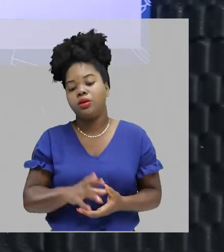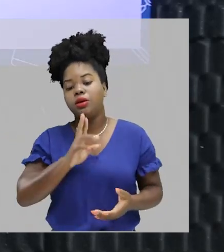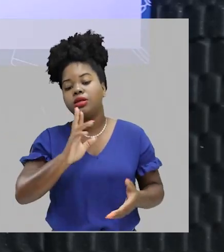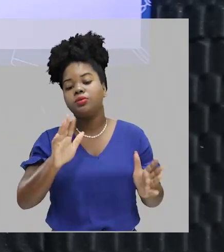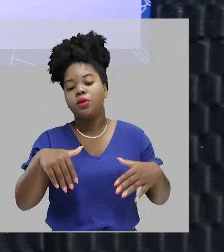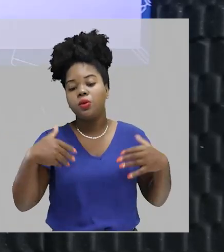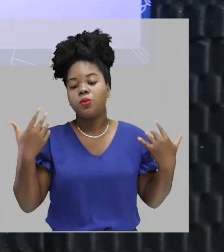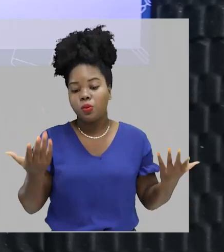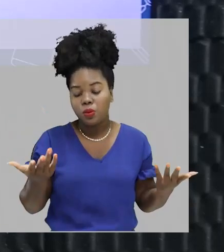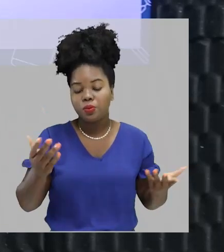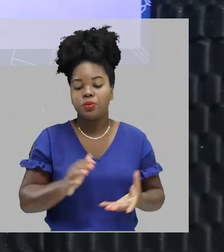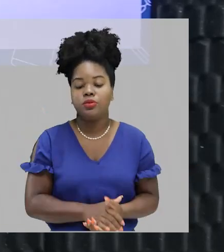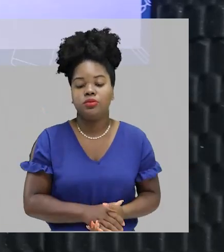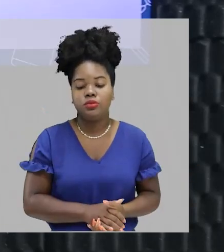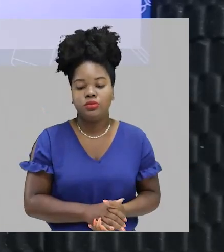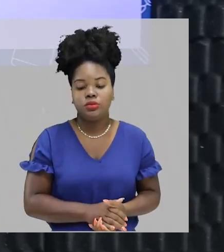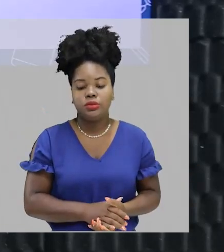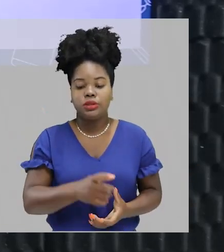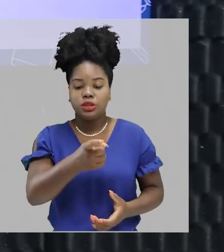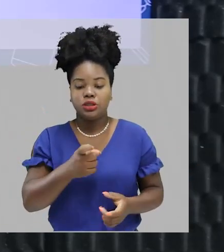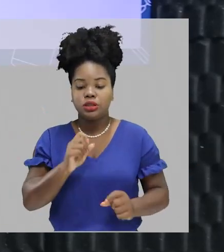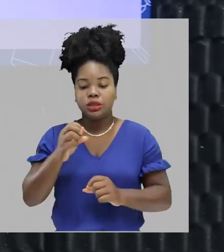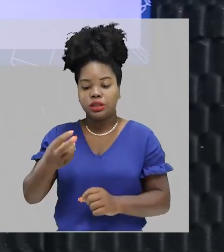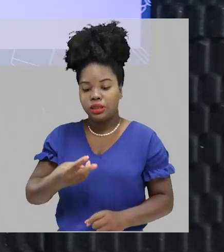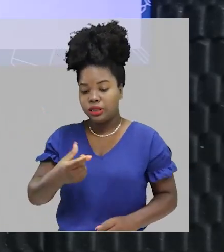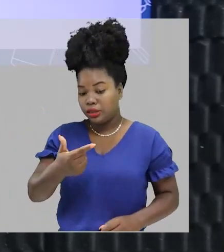resultado que eu alcancei foi de